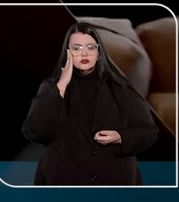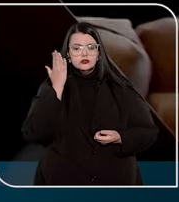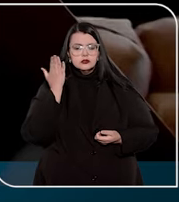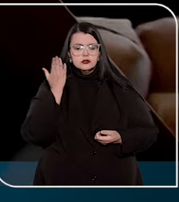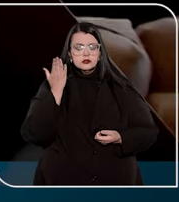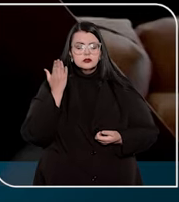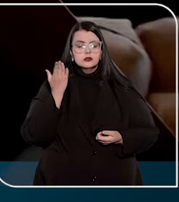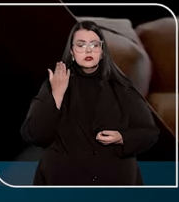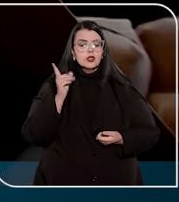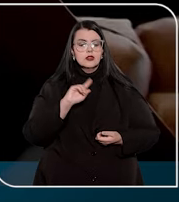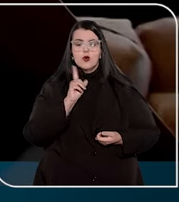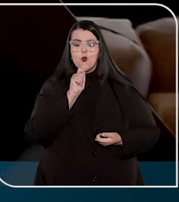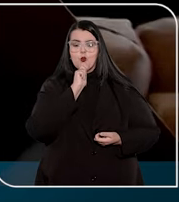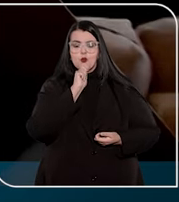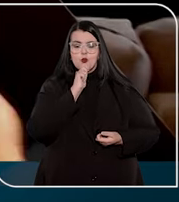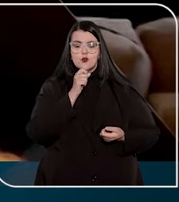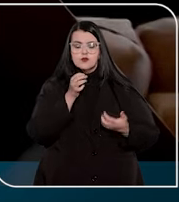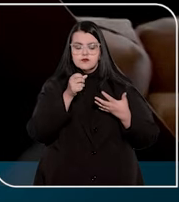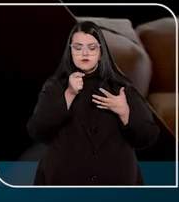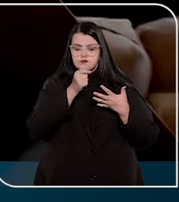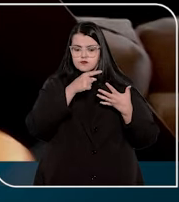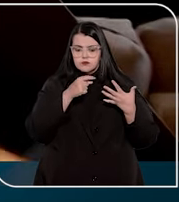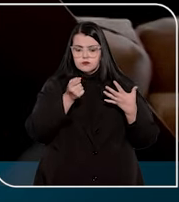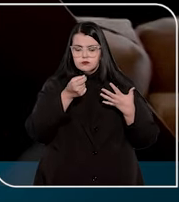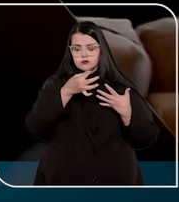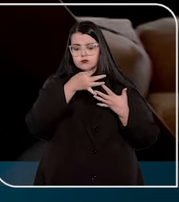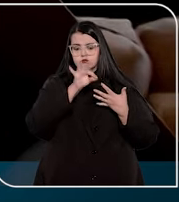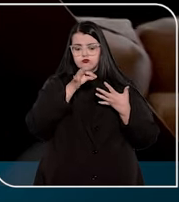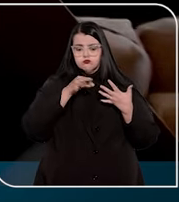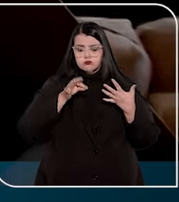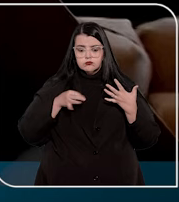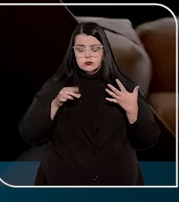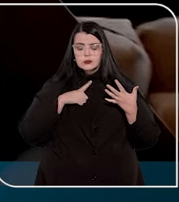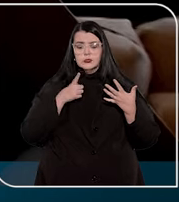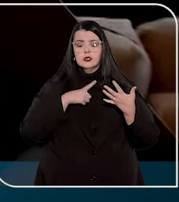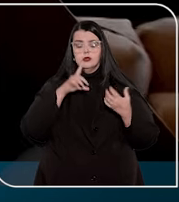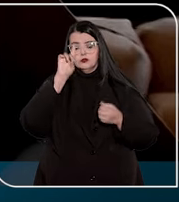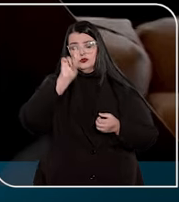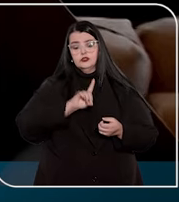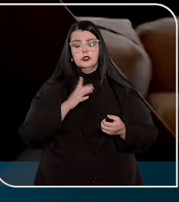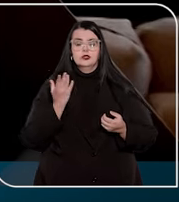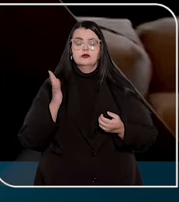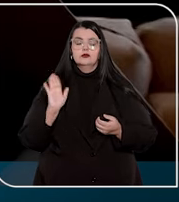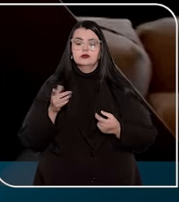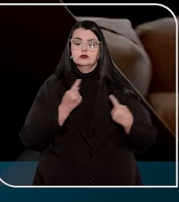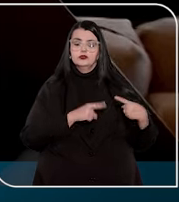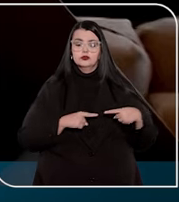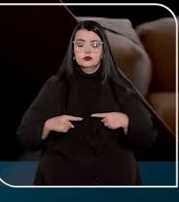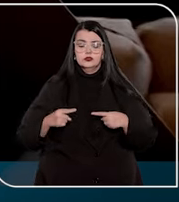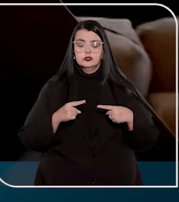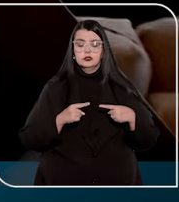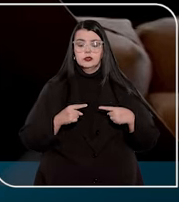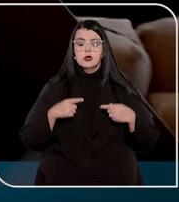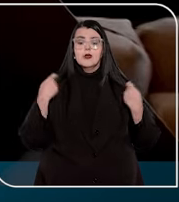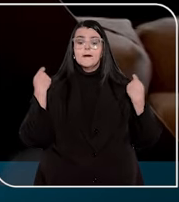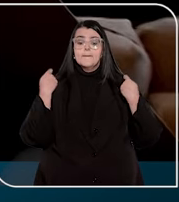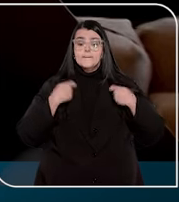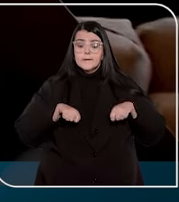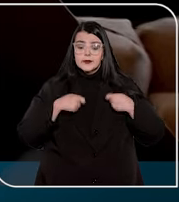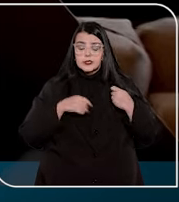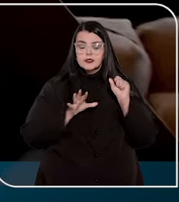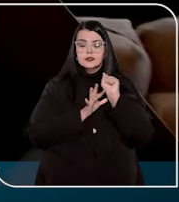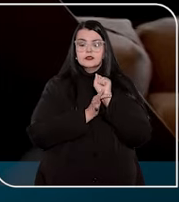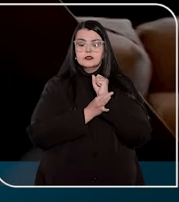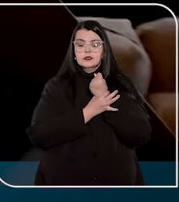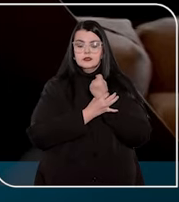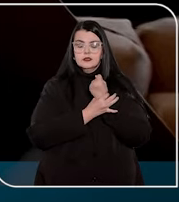não debateu uma questão constitucional que envolve o direito que você está discutindo, você precisa garantir